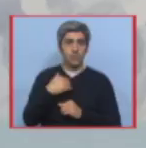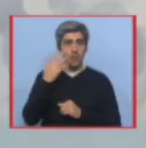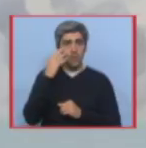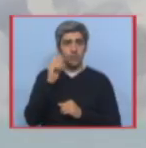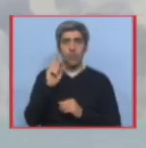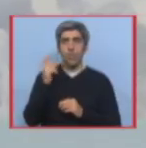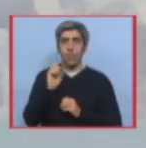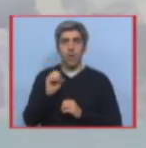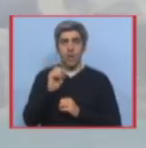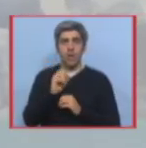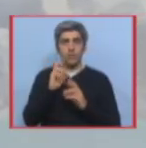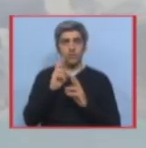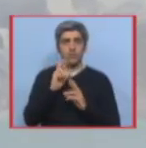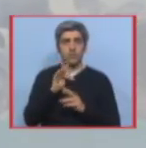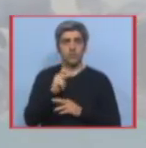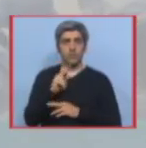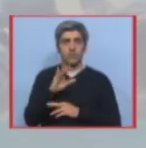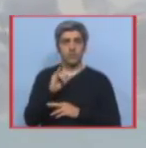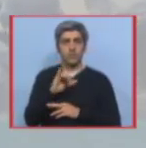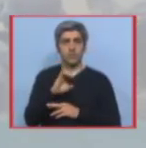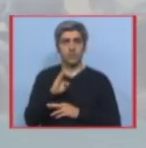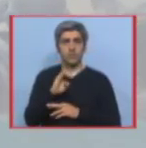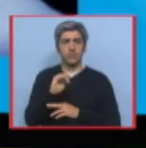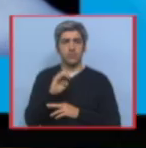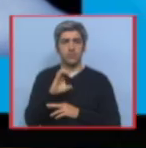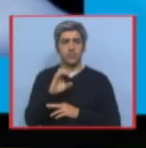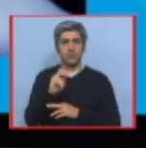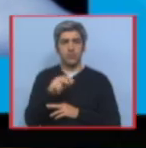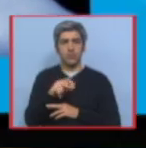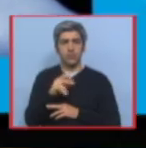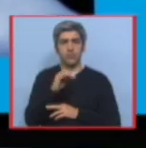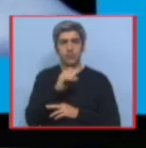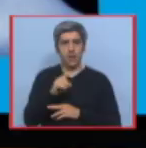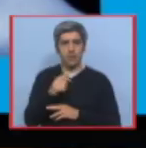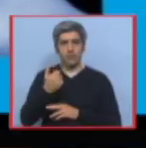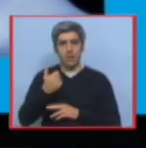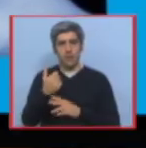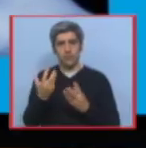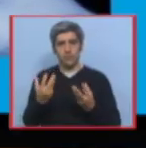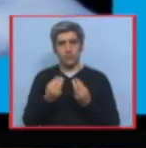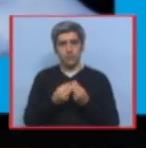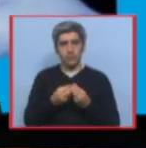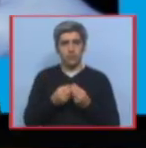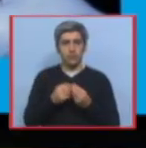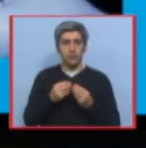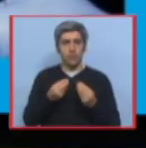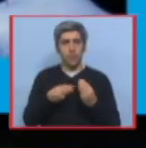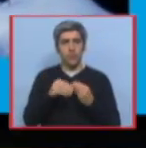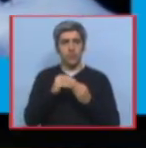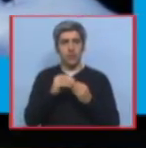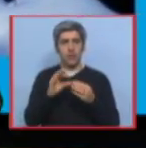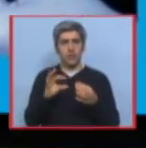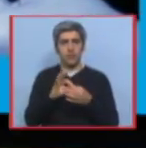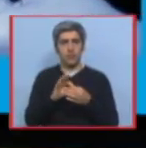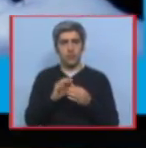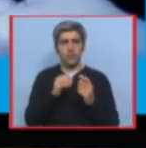outro desejo franciscano senão mesmo paz e bem, que se juntam, digamos, num complemento. Não